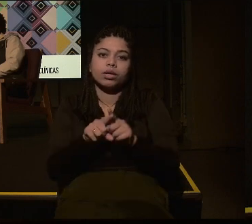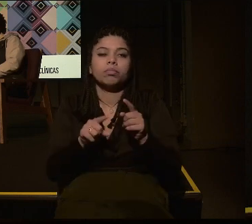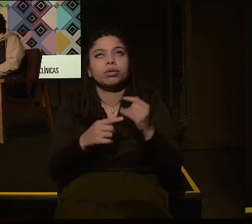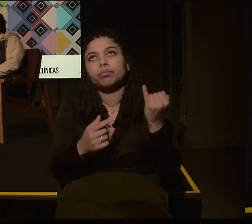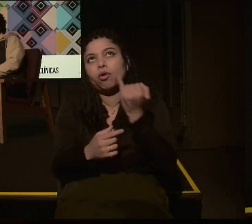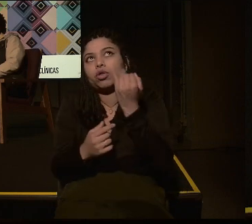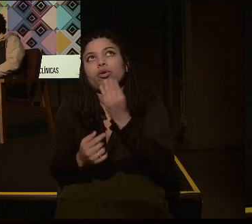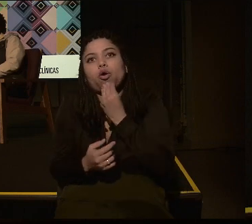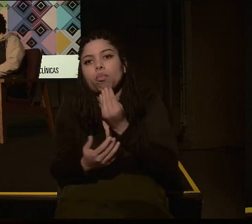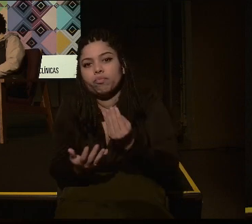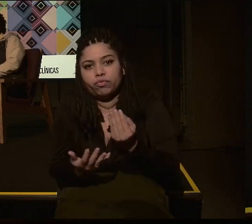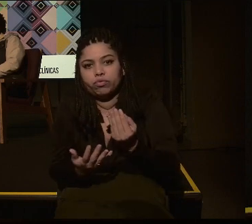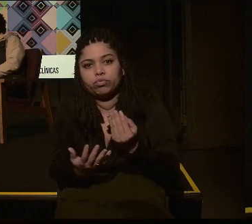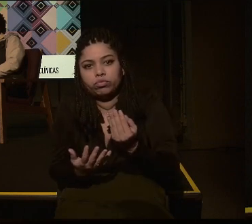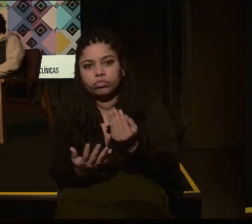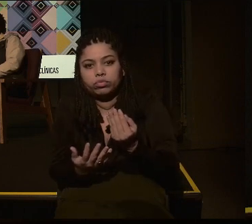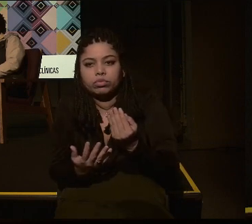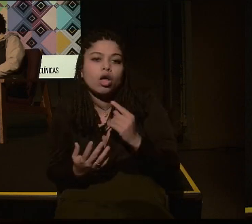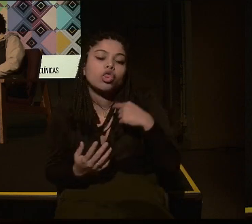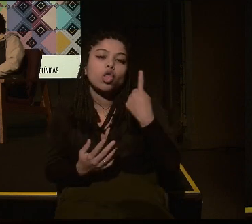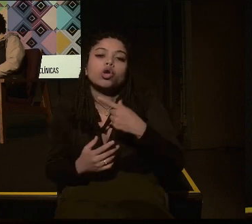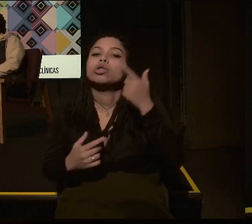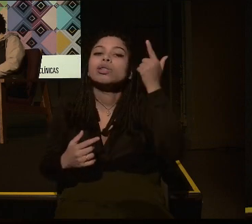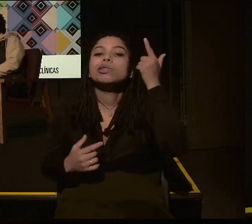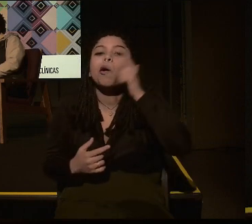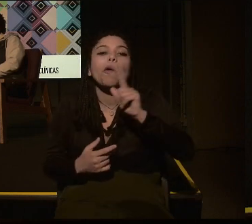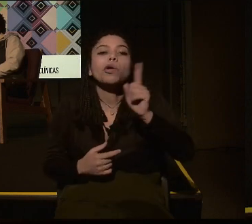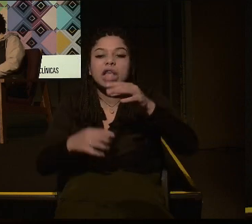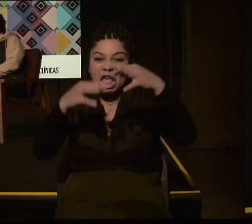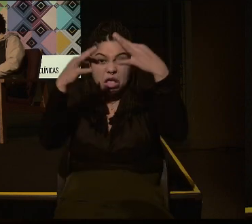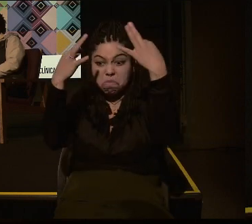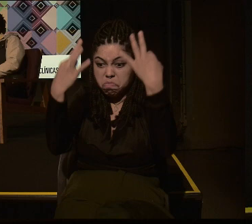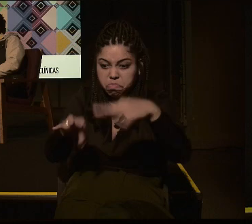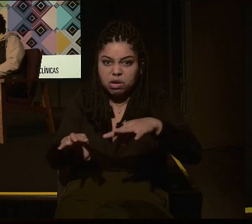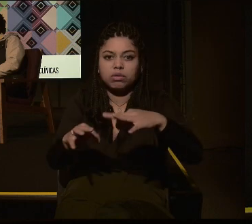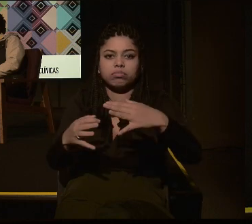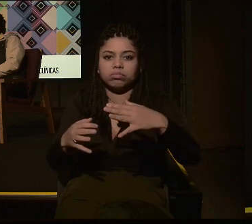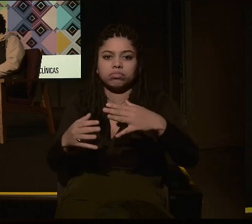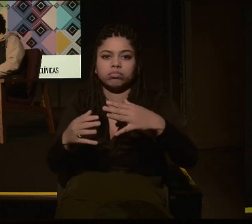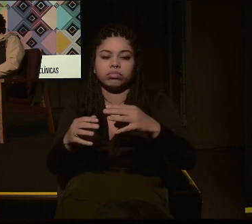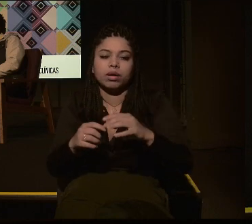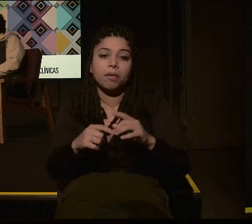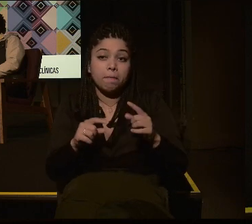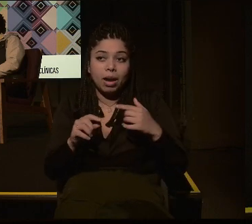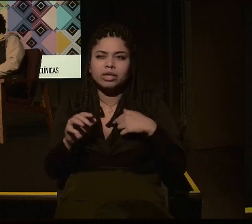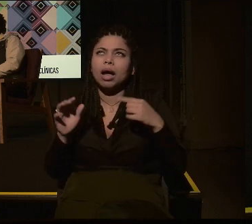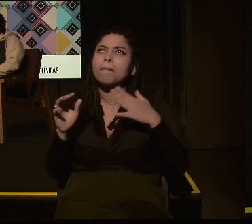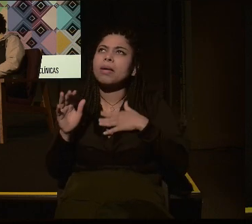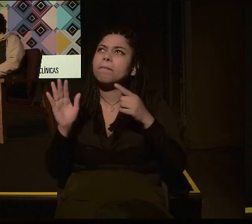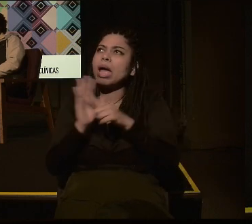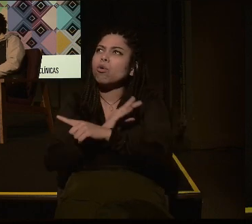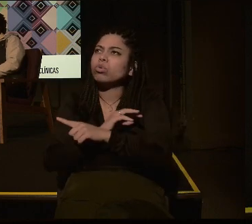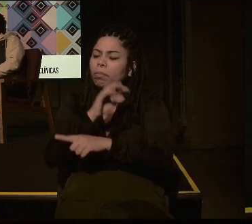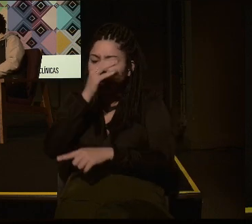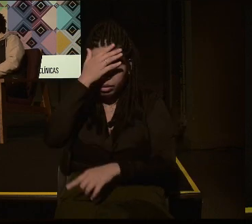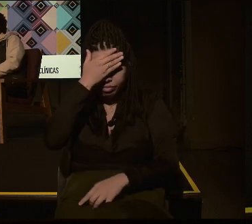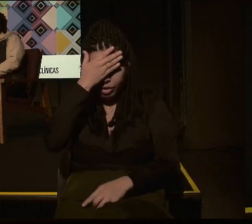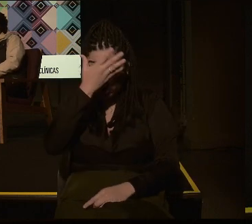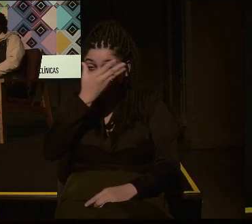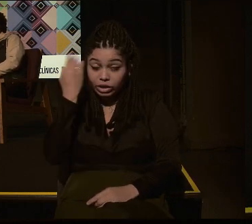lógico, da maneira que a gente não consegue determinar, né? Mas a minha pergunta, que eu já esqueci, porque eu estou muito louco.